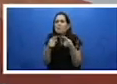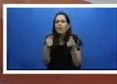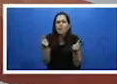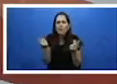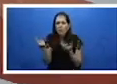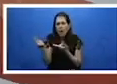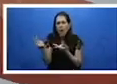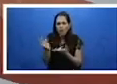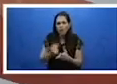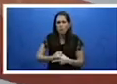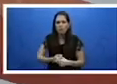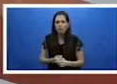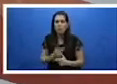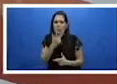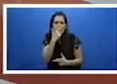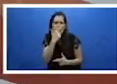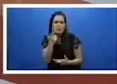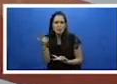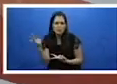finalização da história.